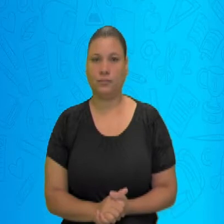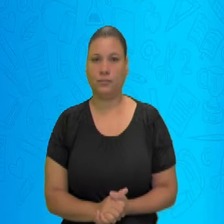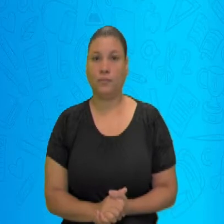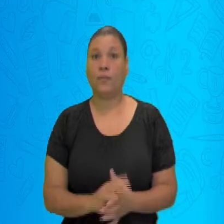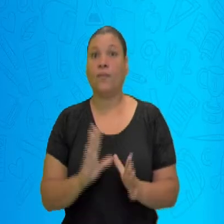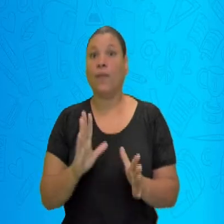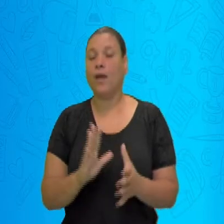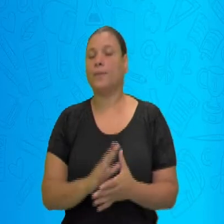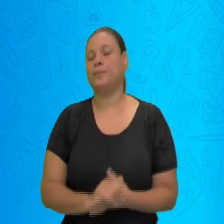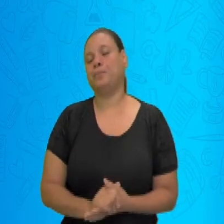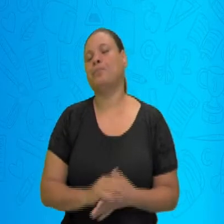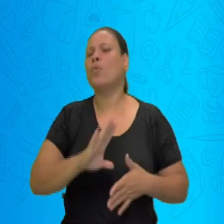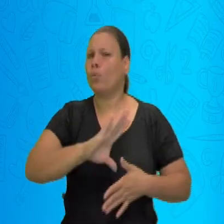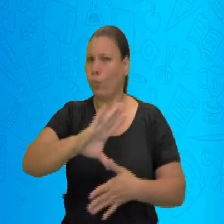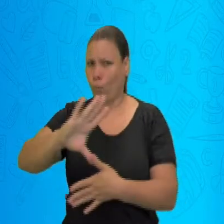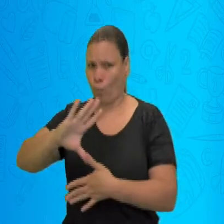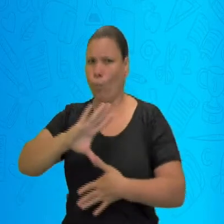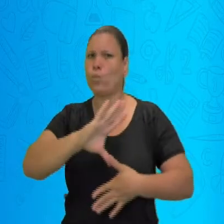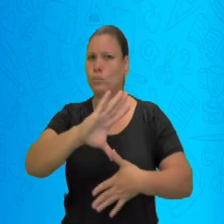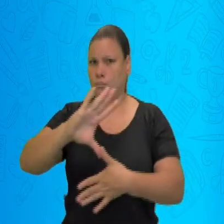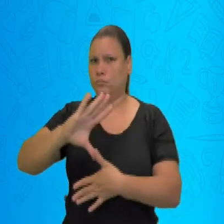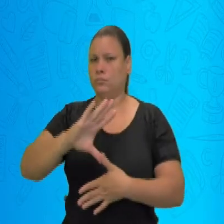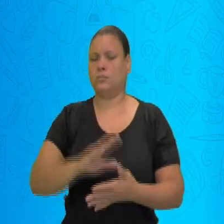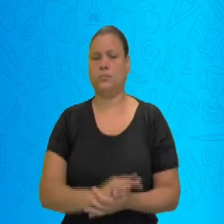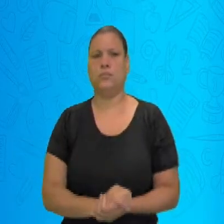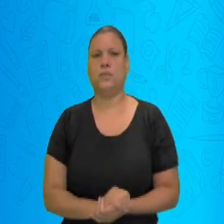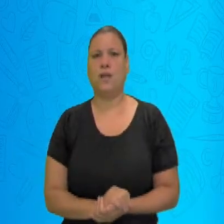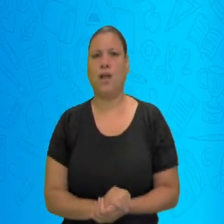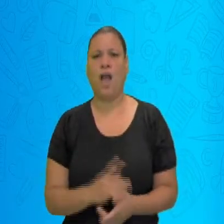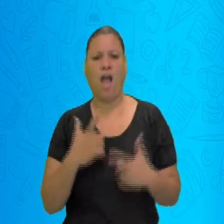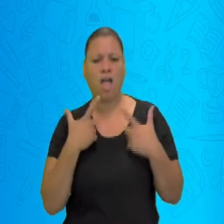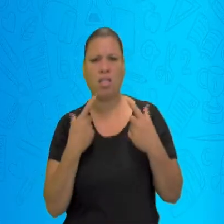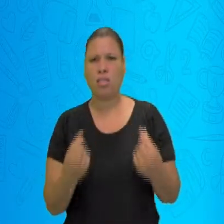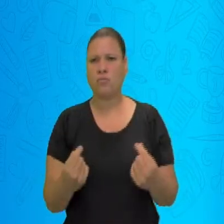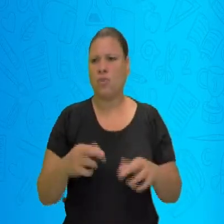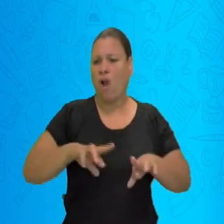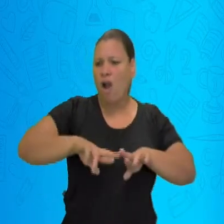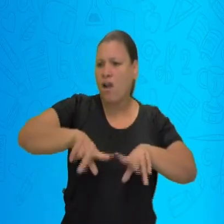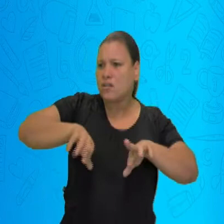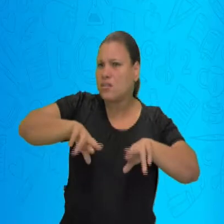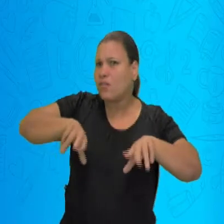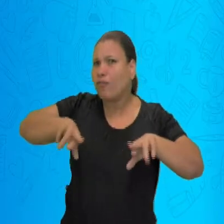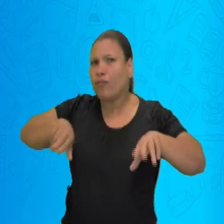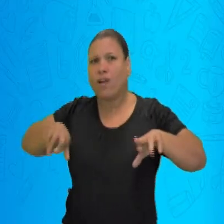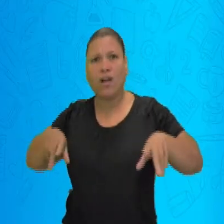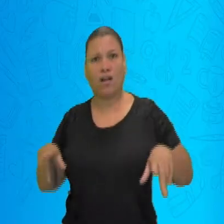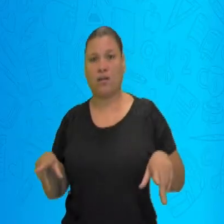No continente americano, são faladas várias línguas.